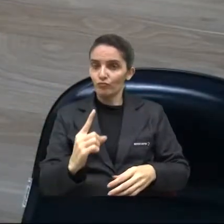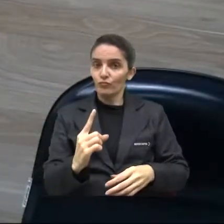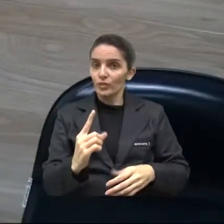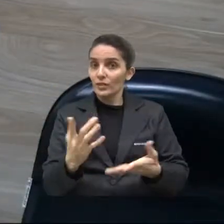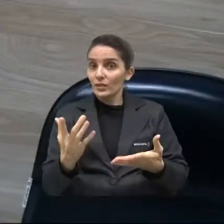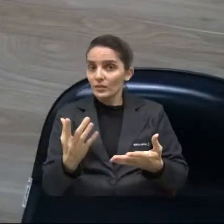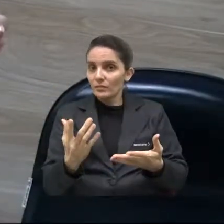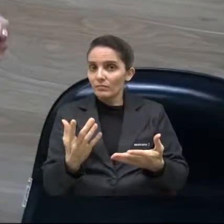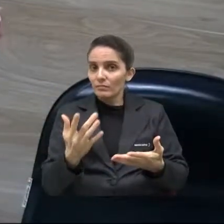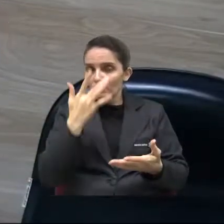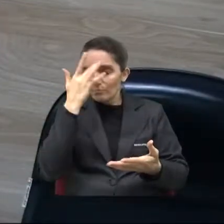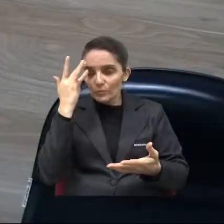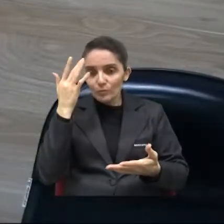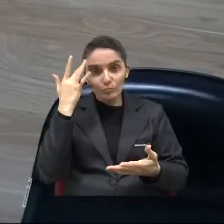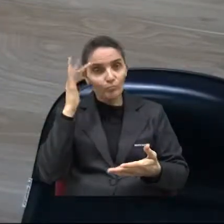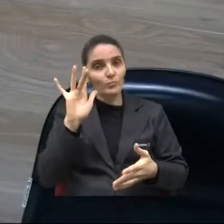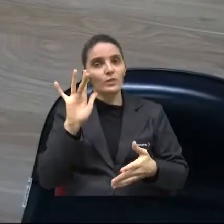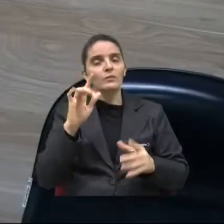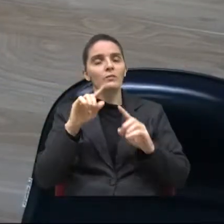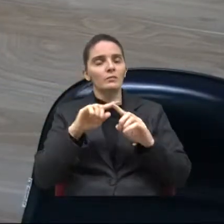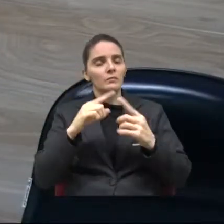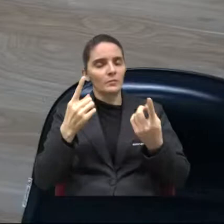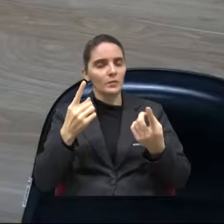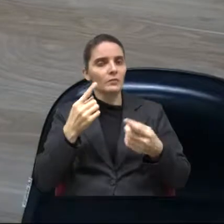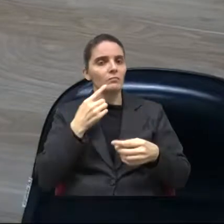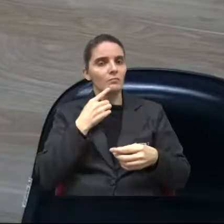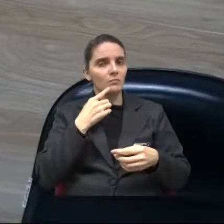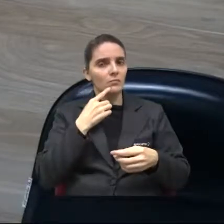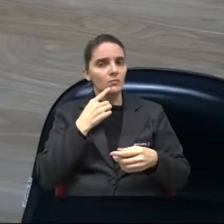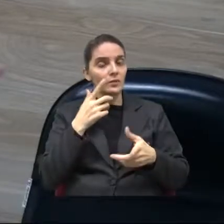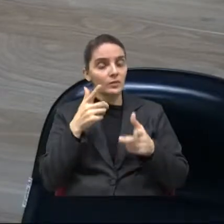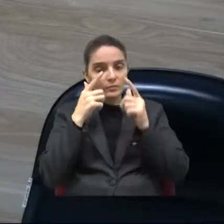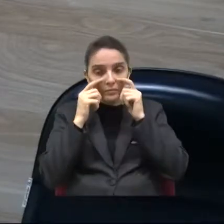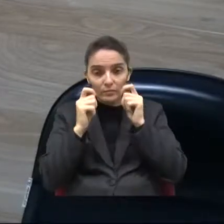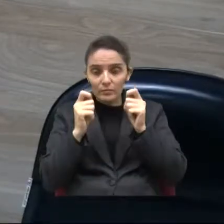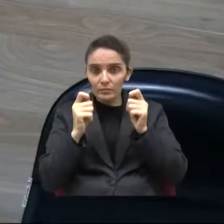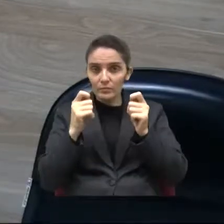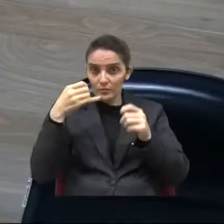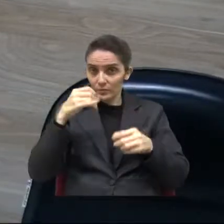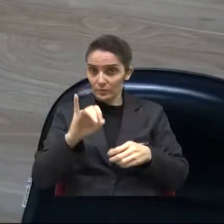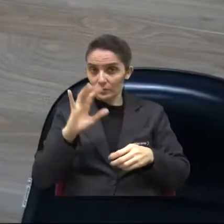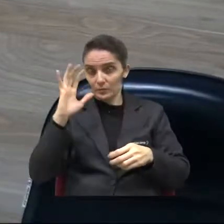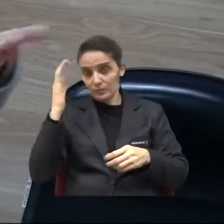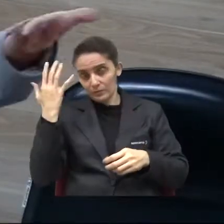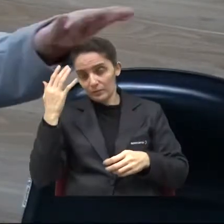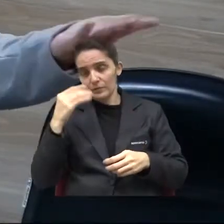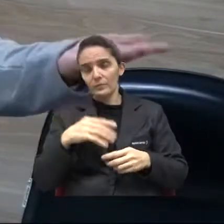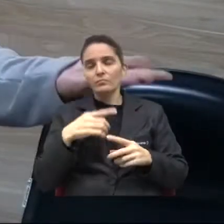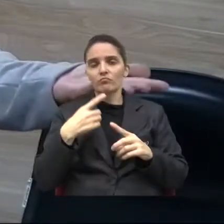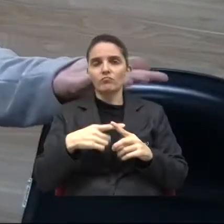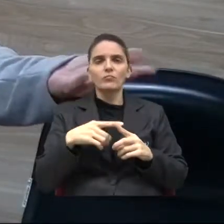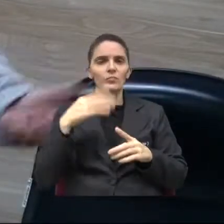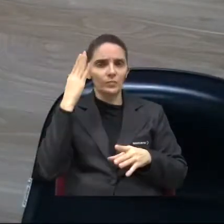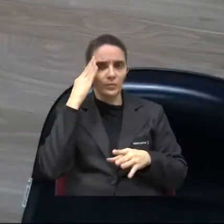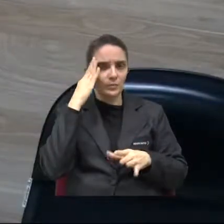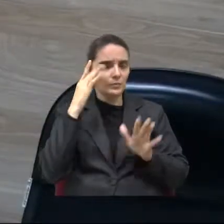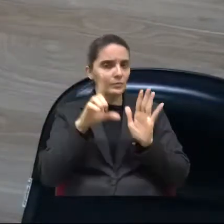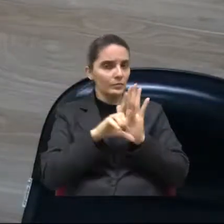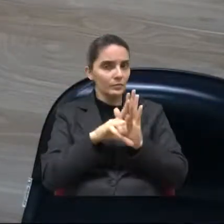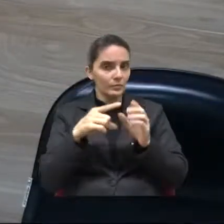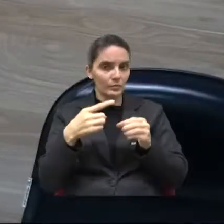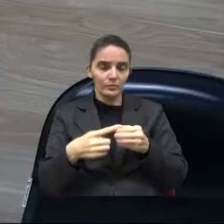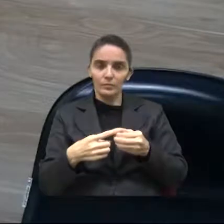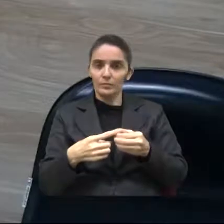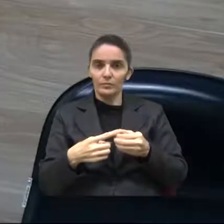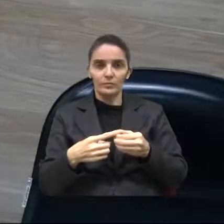tenho certeza que ele vai ficar atento caso isso comece a ocorrer, porque, infelizmente, nós sabemos que as nossas leis municipais